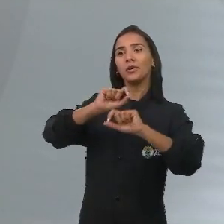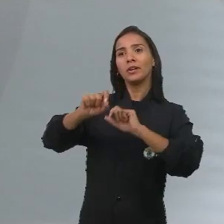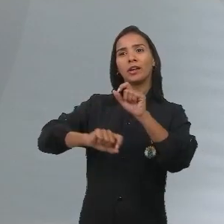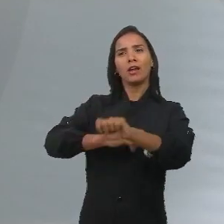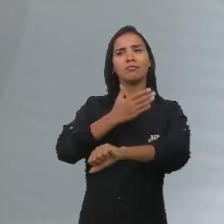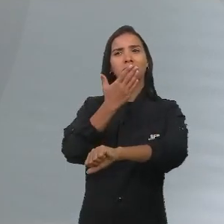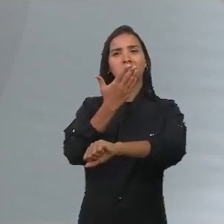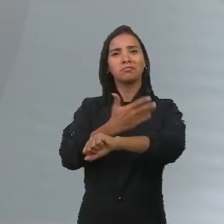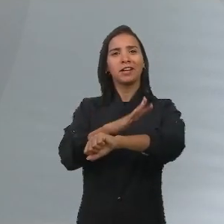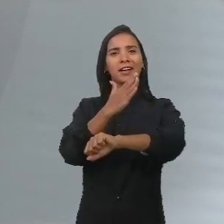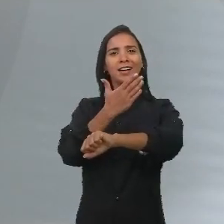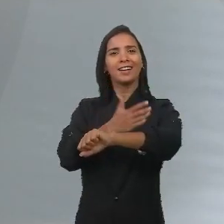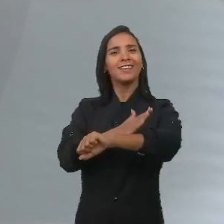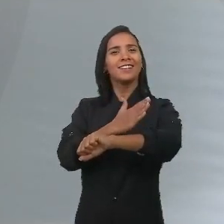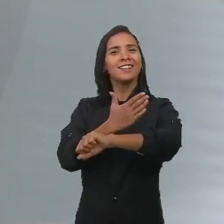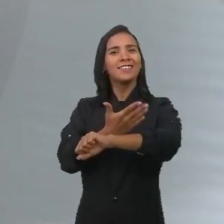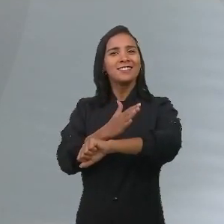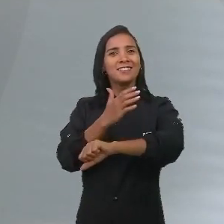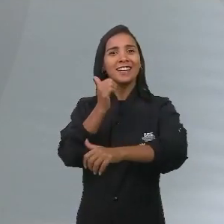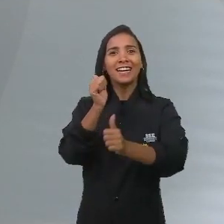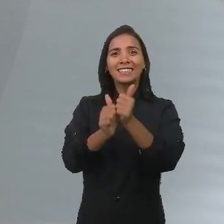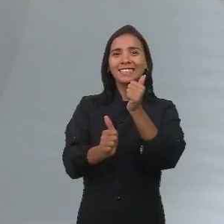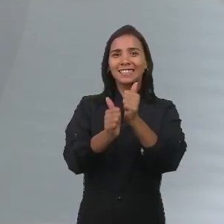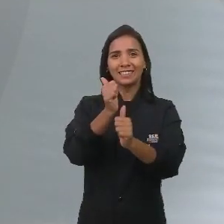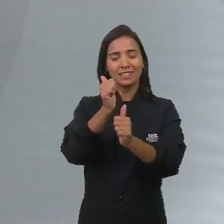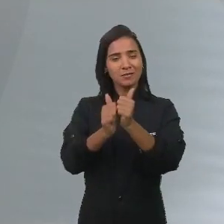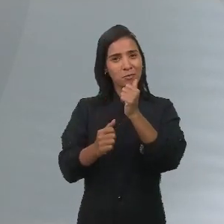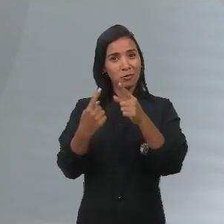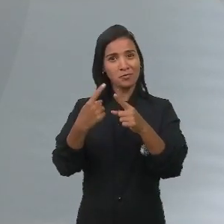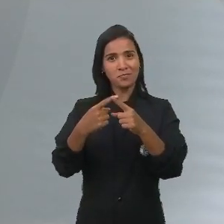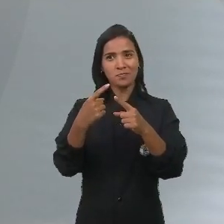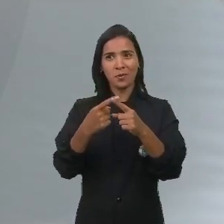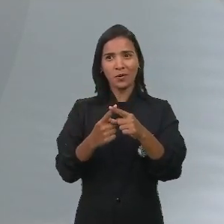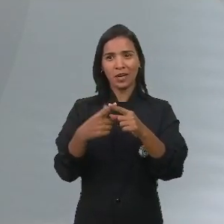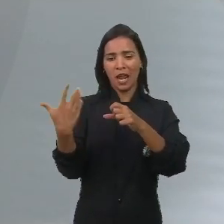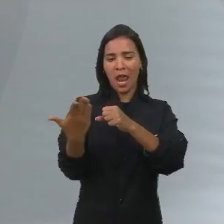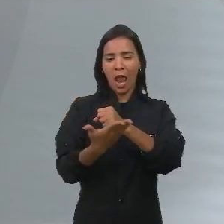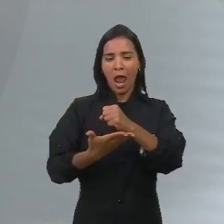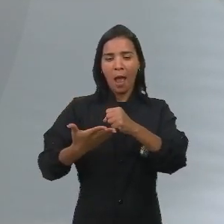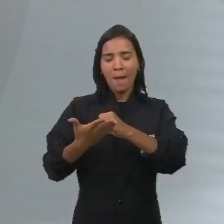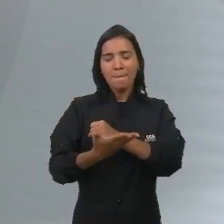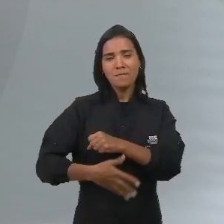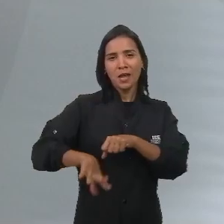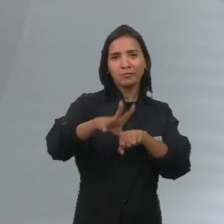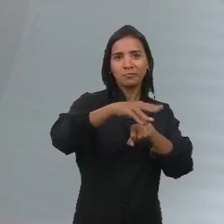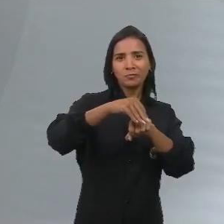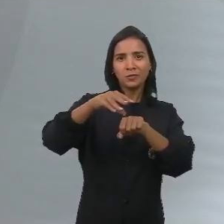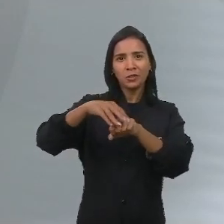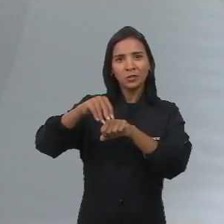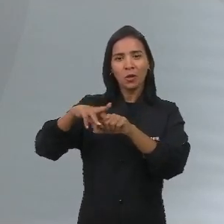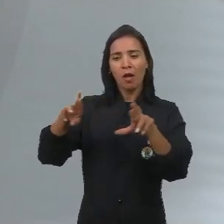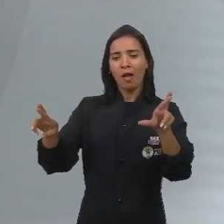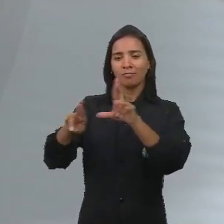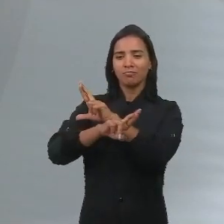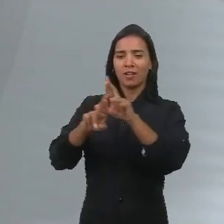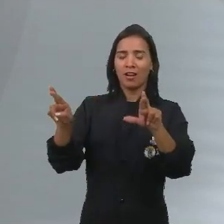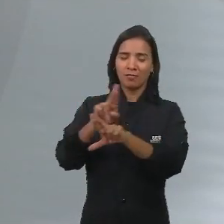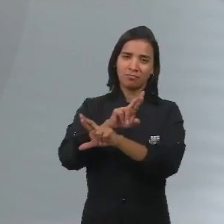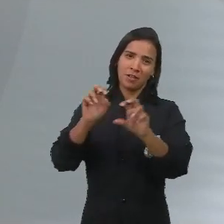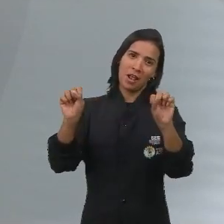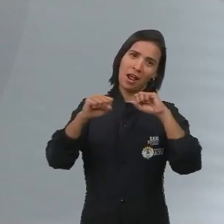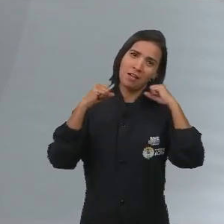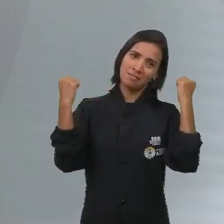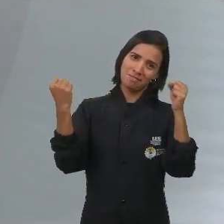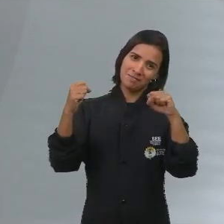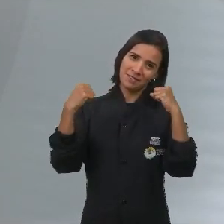principais Paulos principais pilares do conhecimento relacionado à educação física mas esse